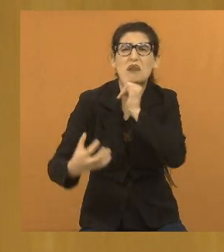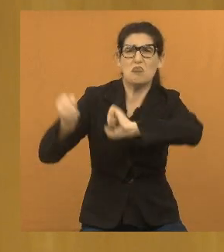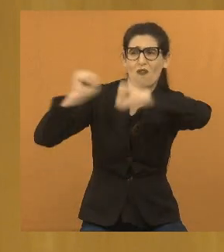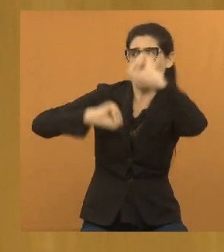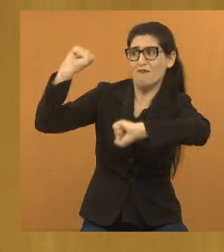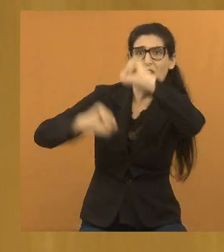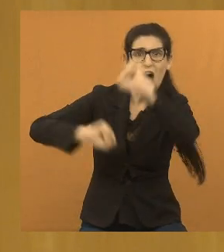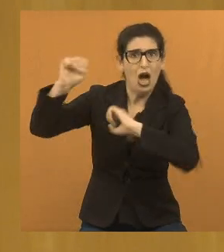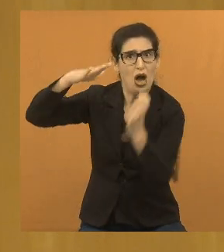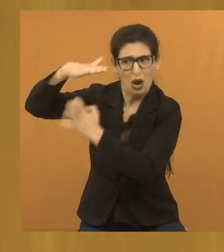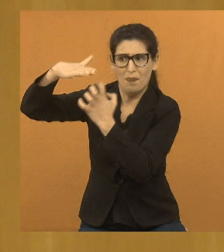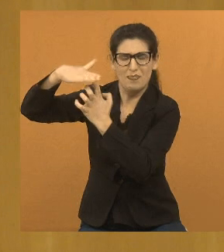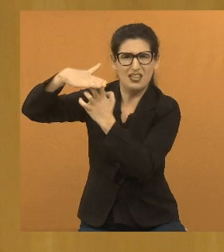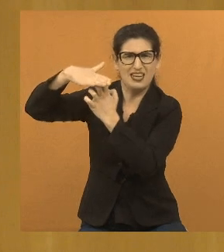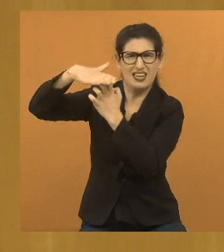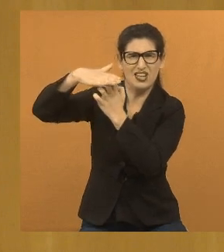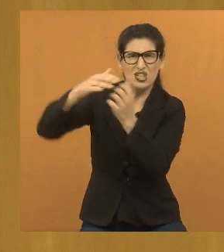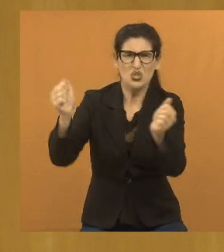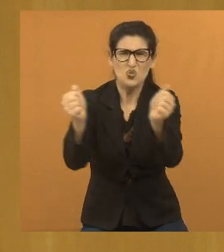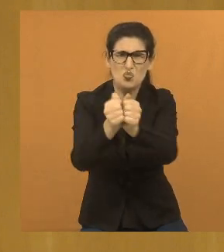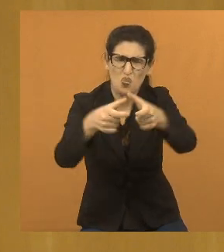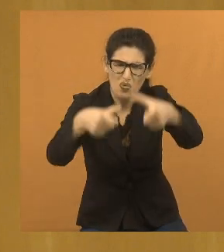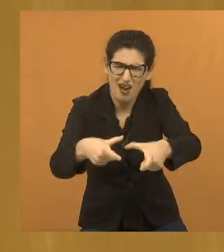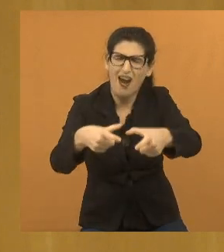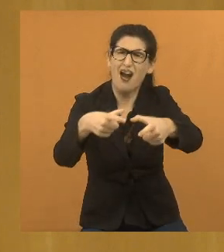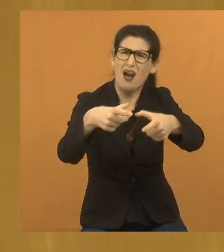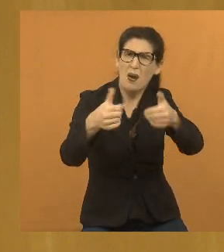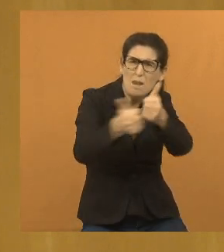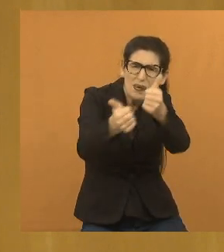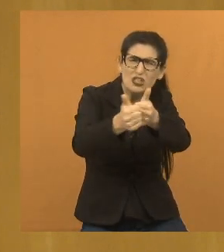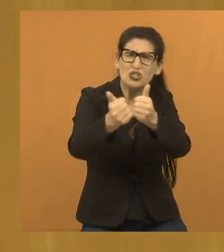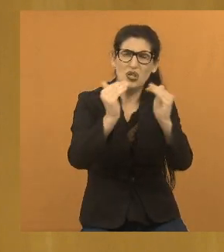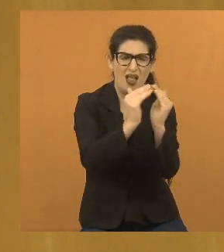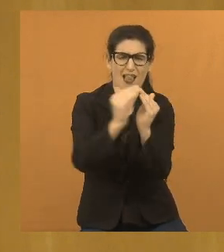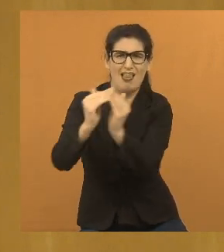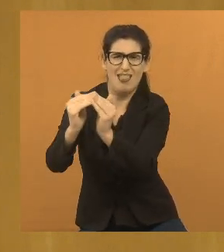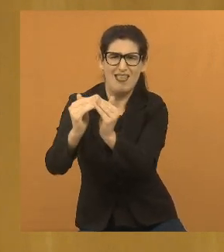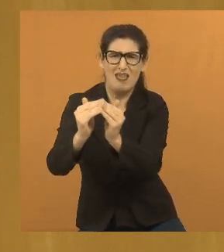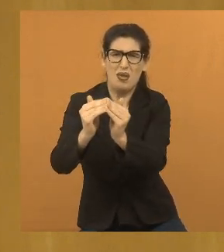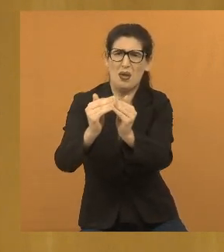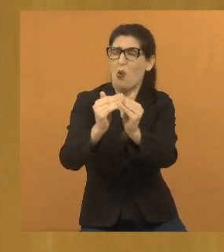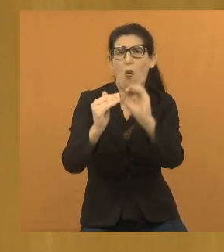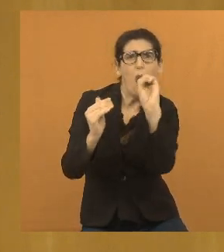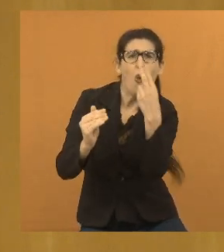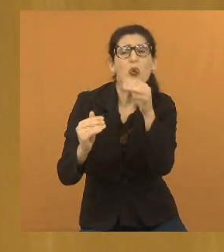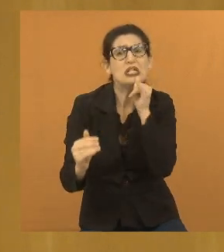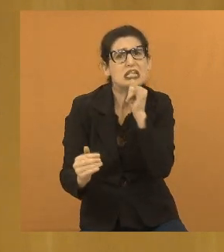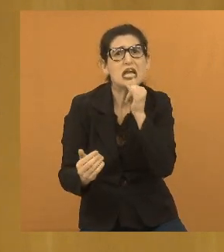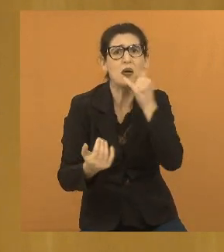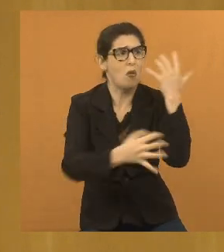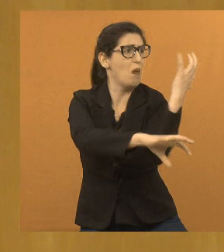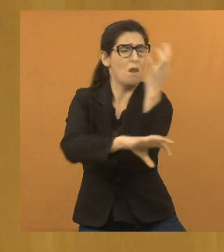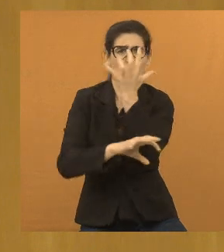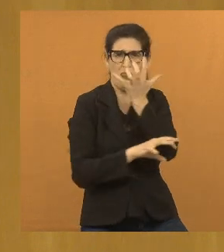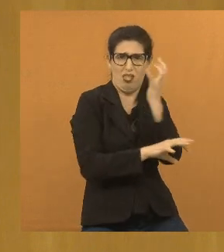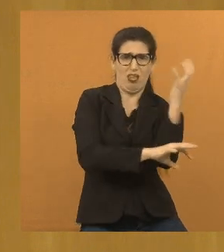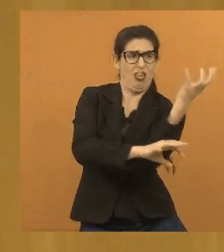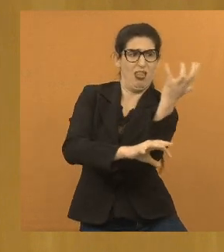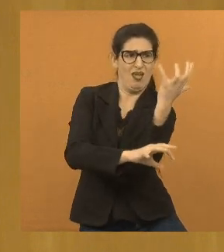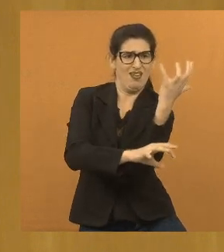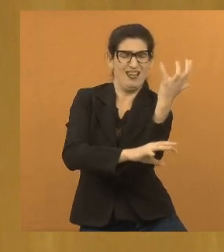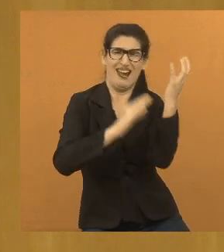onde também tem residência, onde áreas que são necessariamente de preservação ambiental, haja uma ocupação